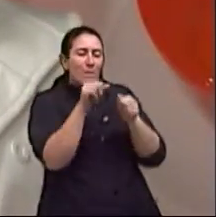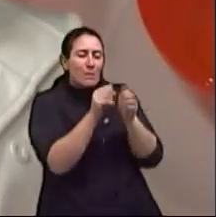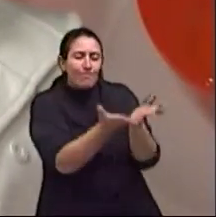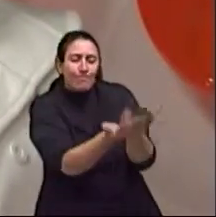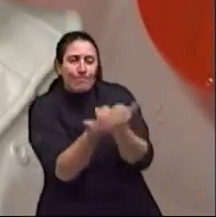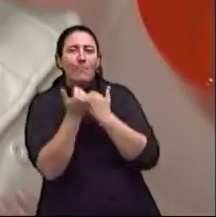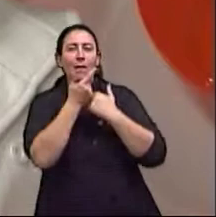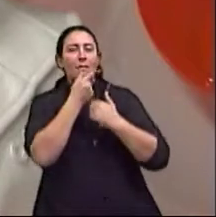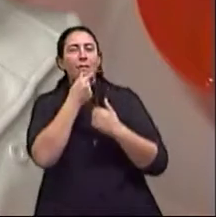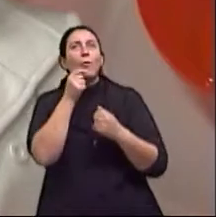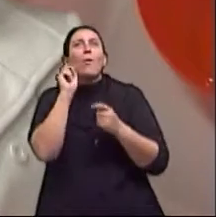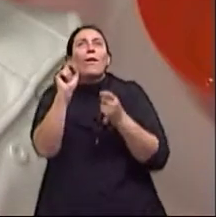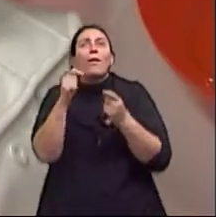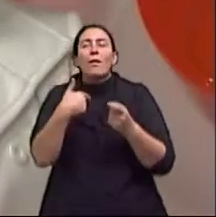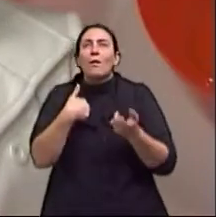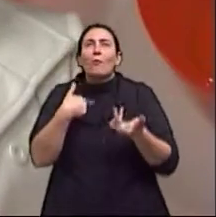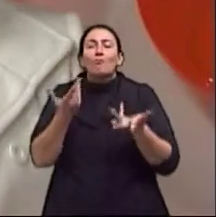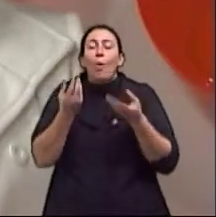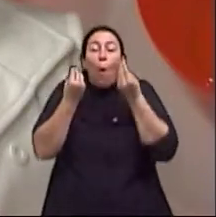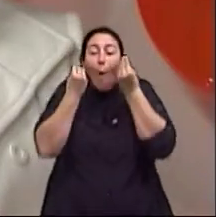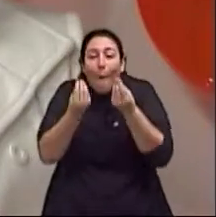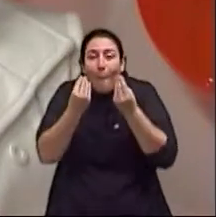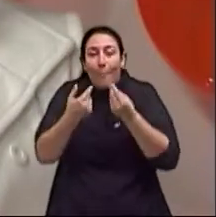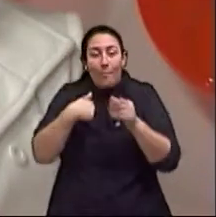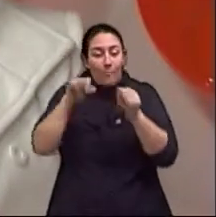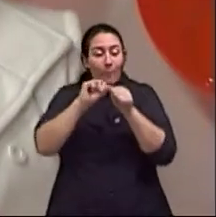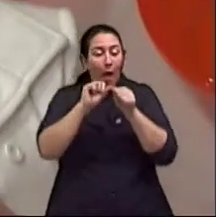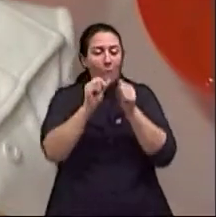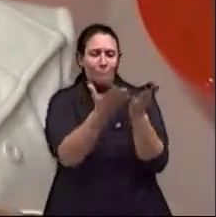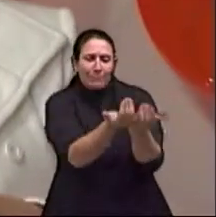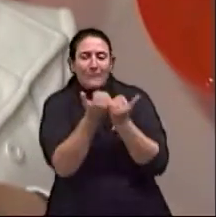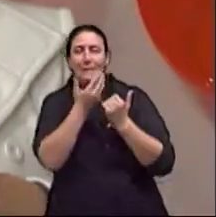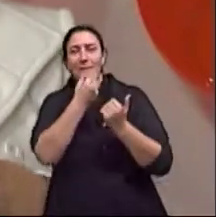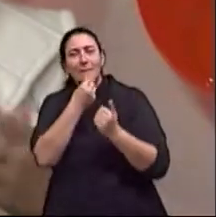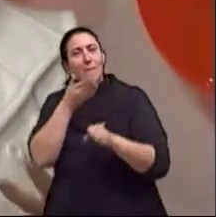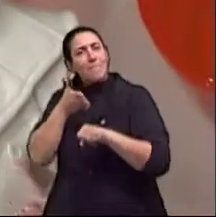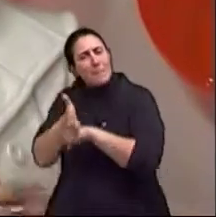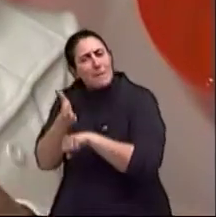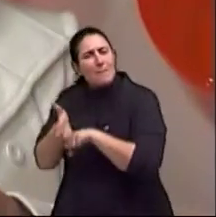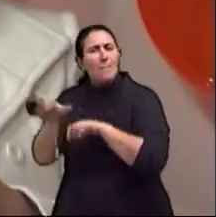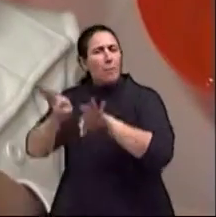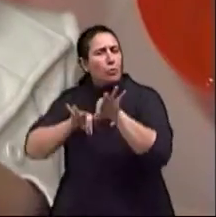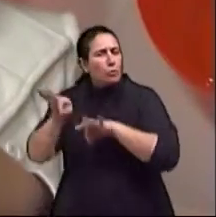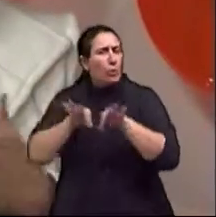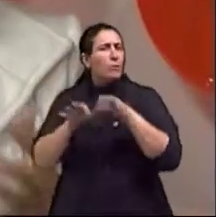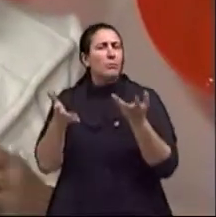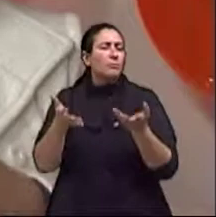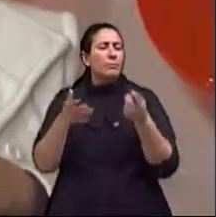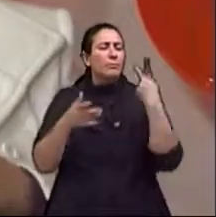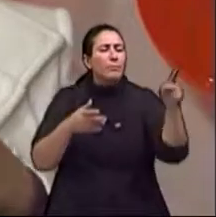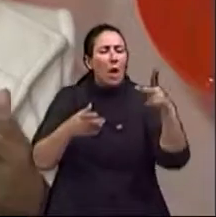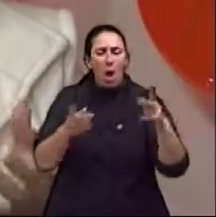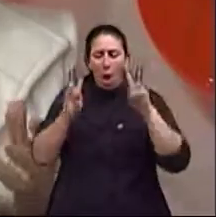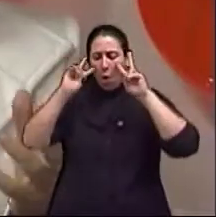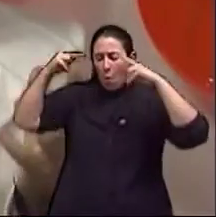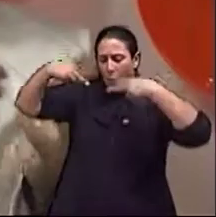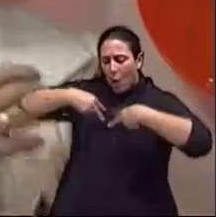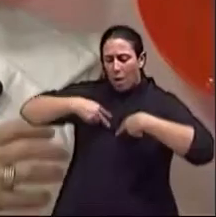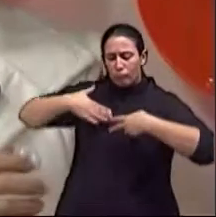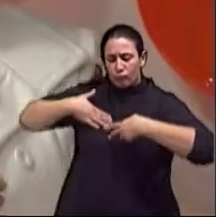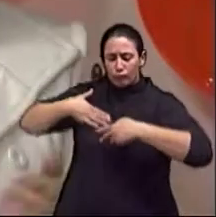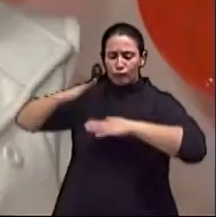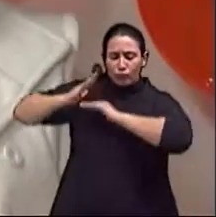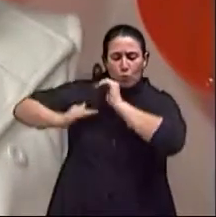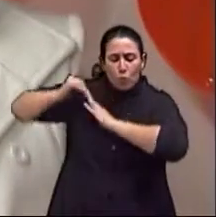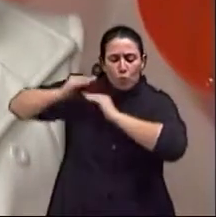participe o que vamos oferecer em termos de O IPT mobili os materiais concretos